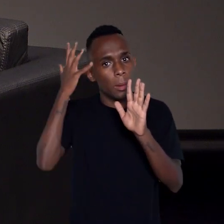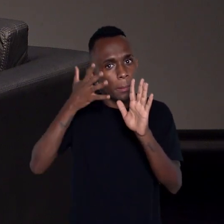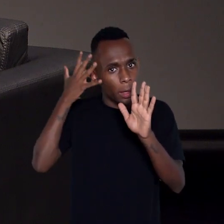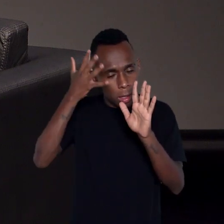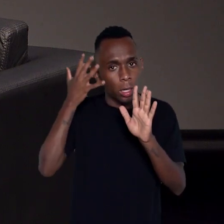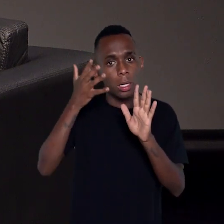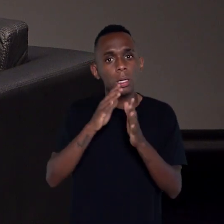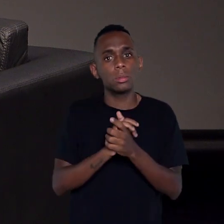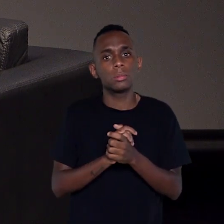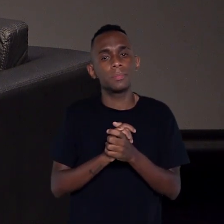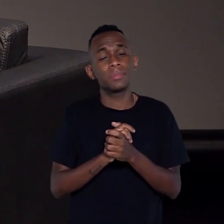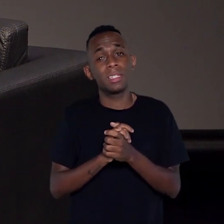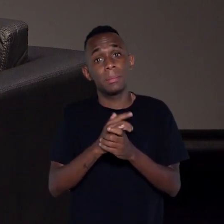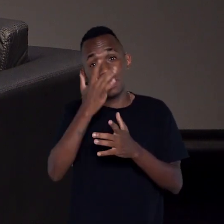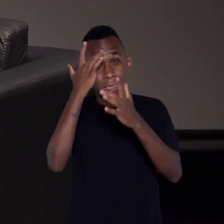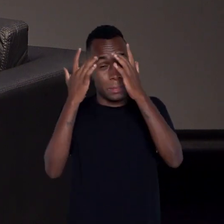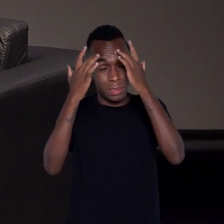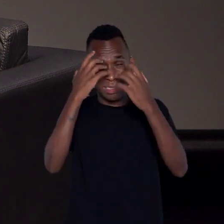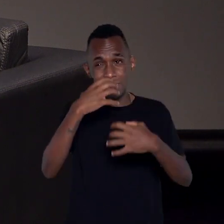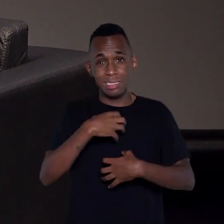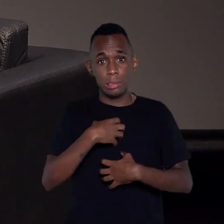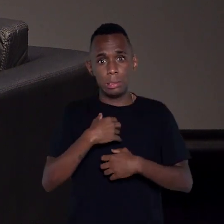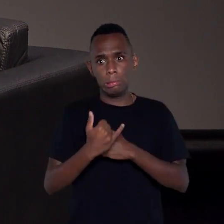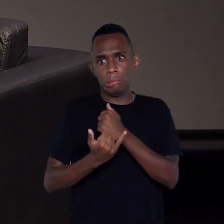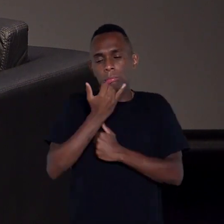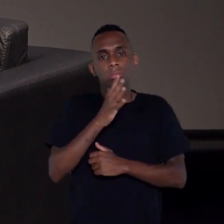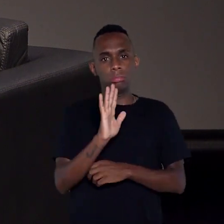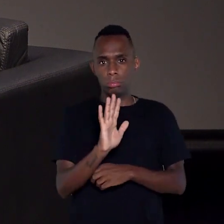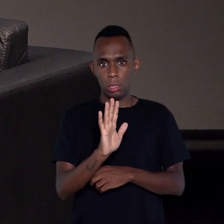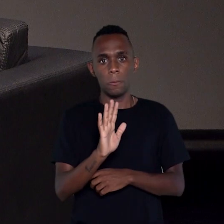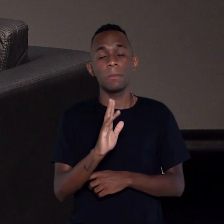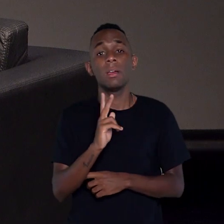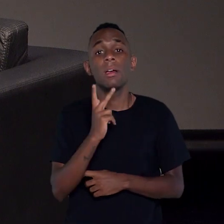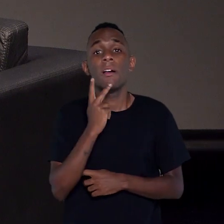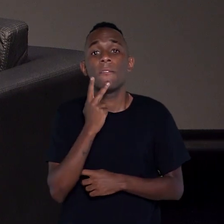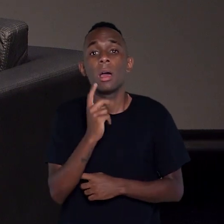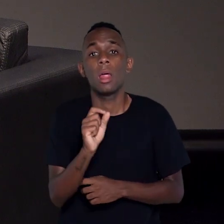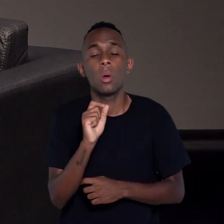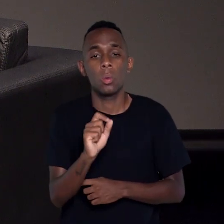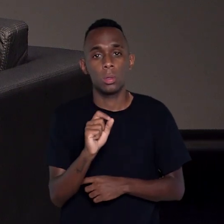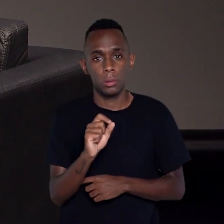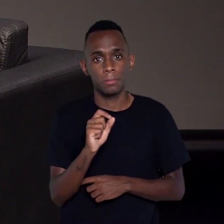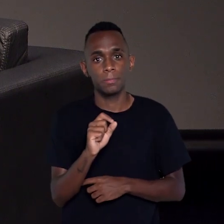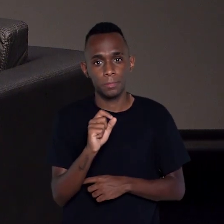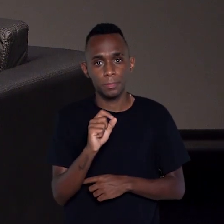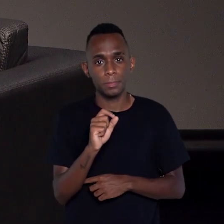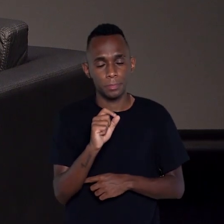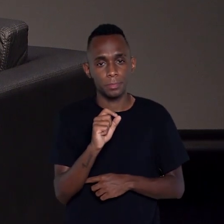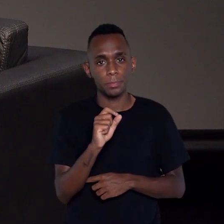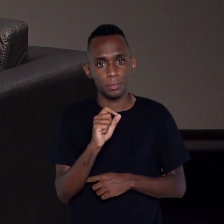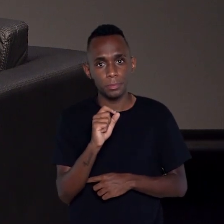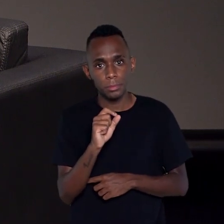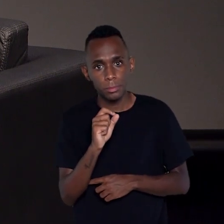o público não se sentir enganado, né? E falar um pouco sobre fazer um